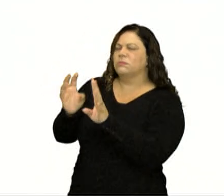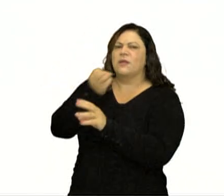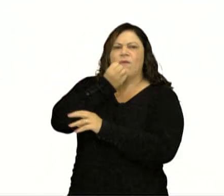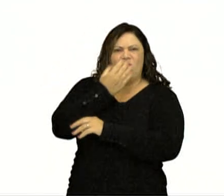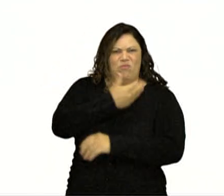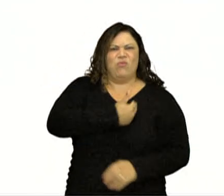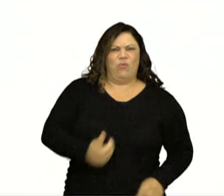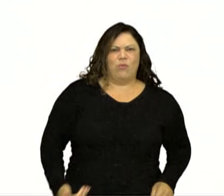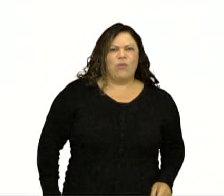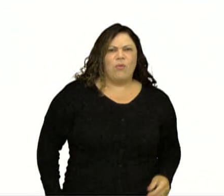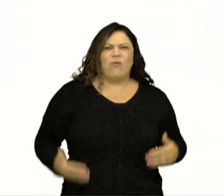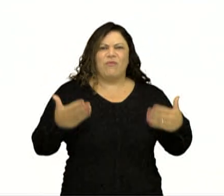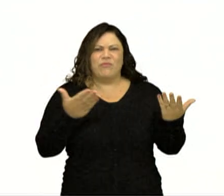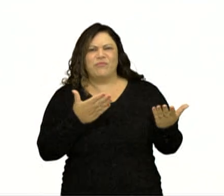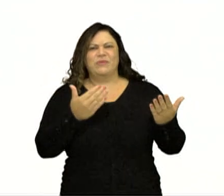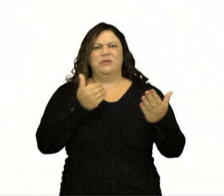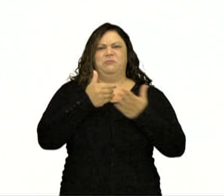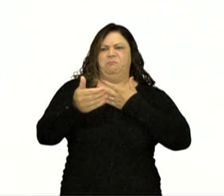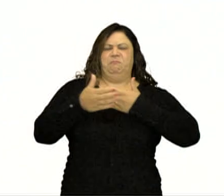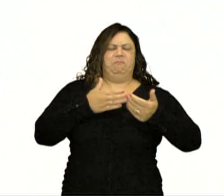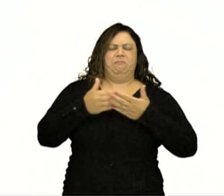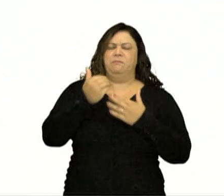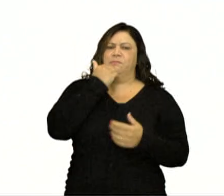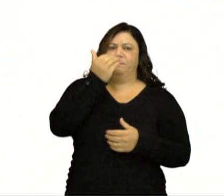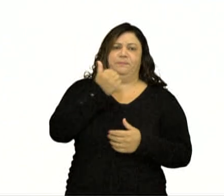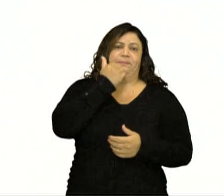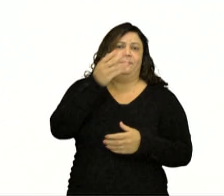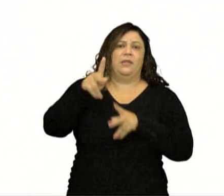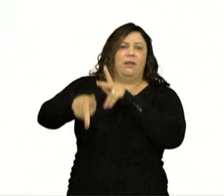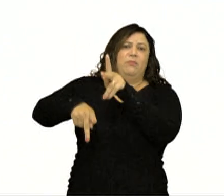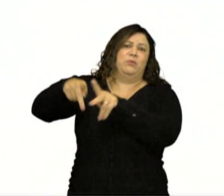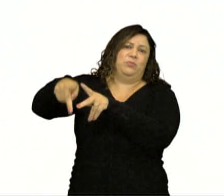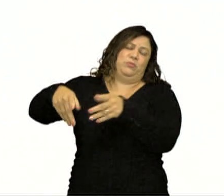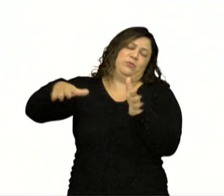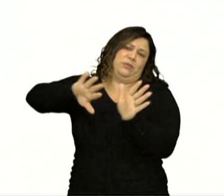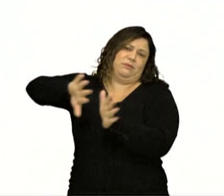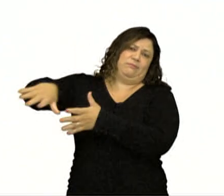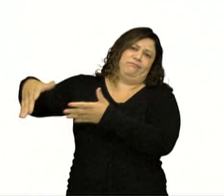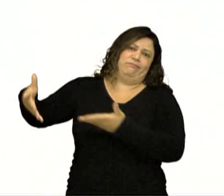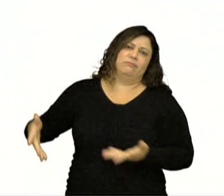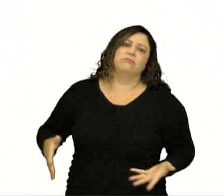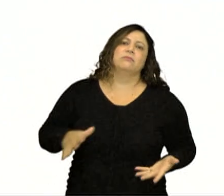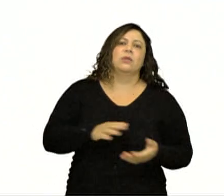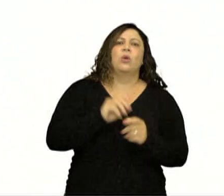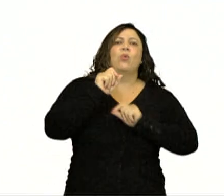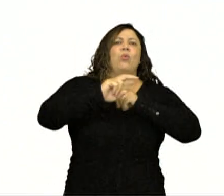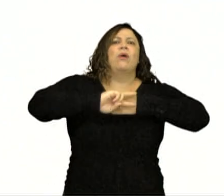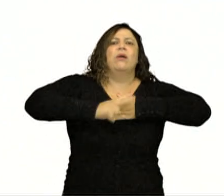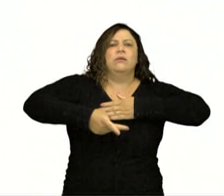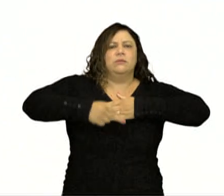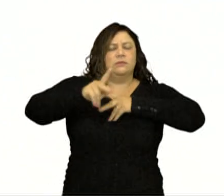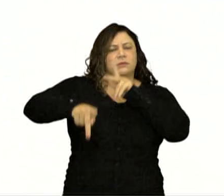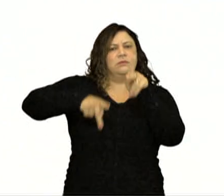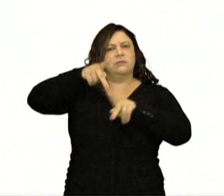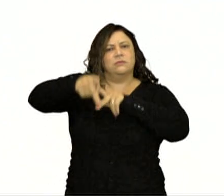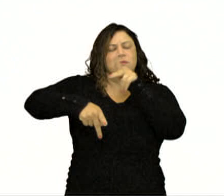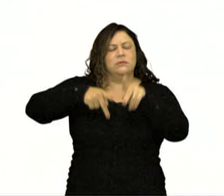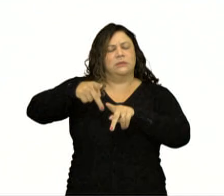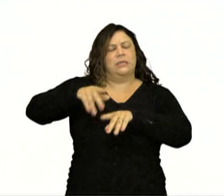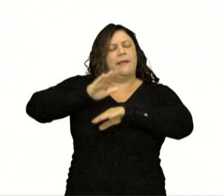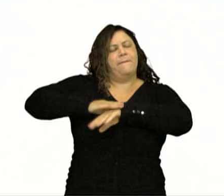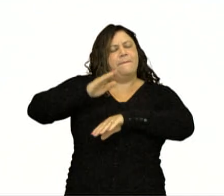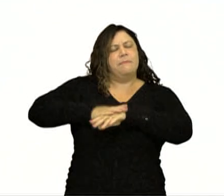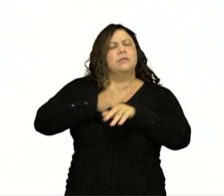aquele governo que não ouve a sua população? Quais seriam as consequências para o povo se o governo exercesse apenas a